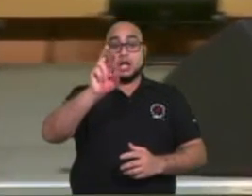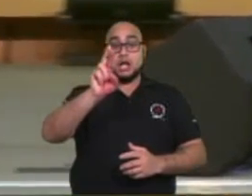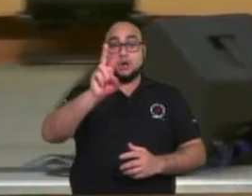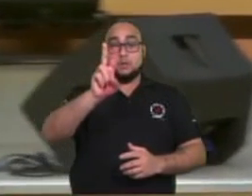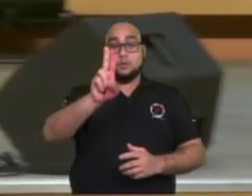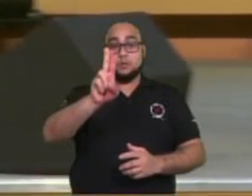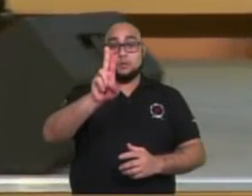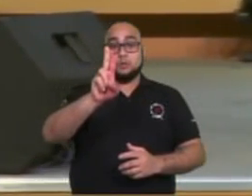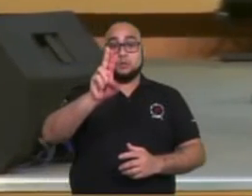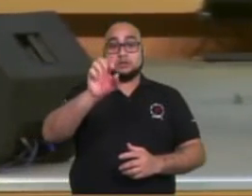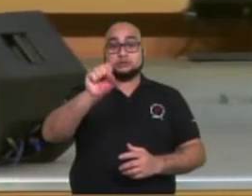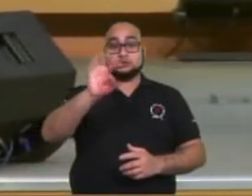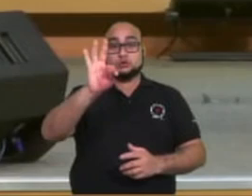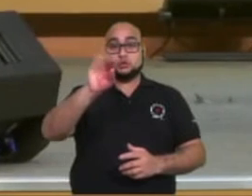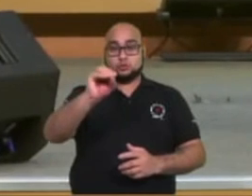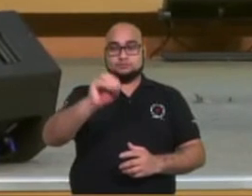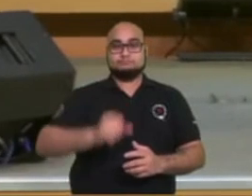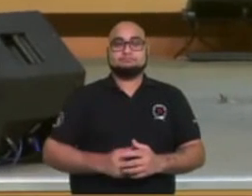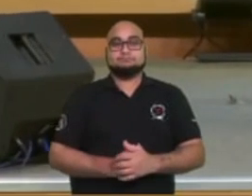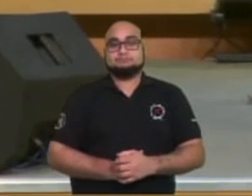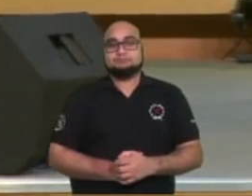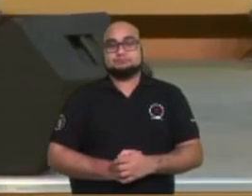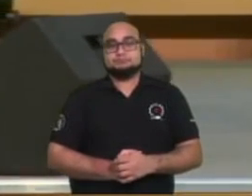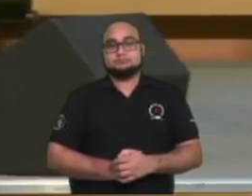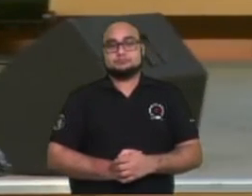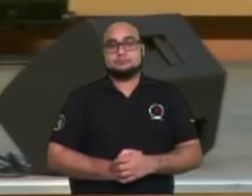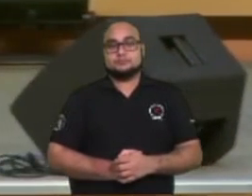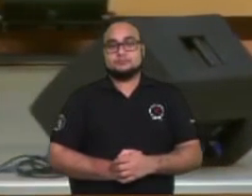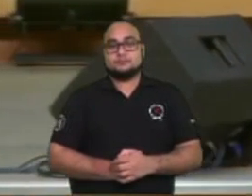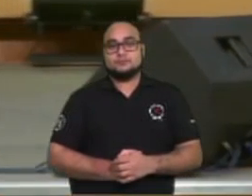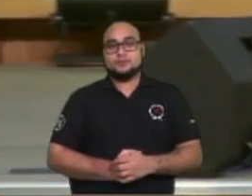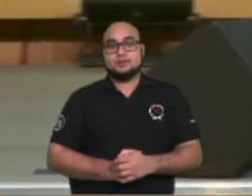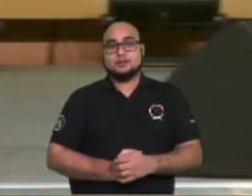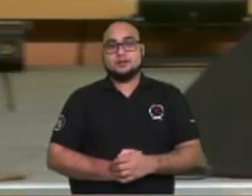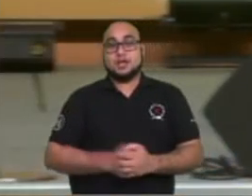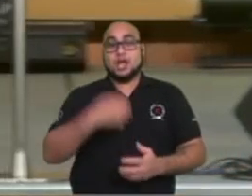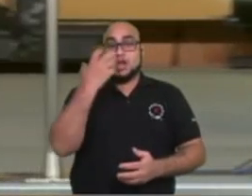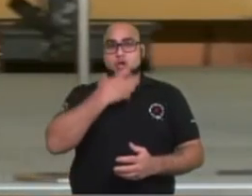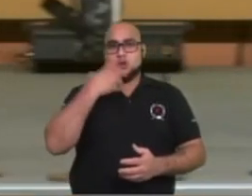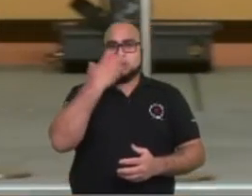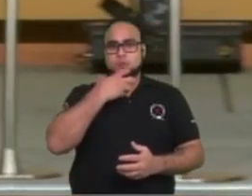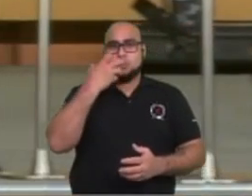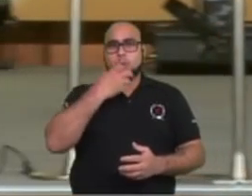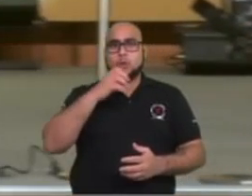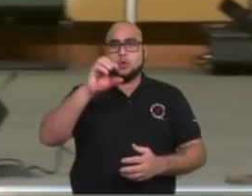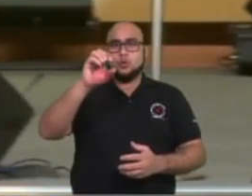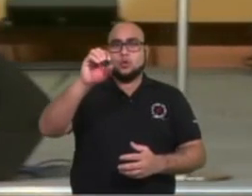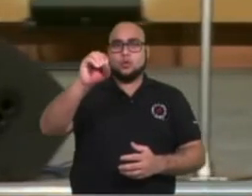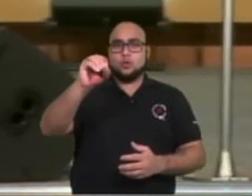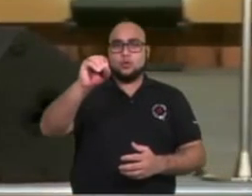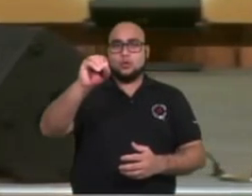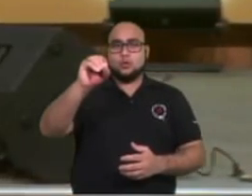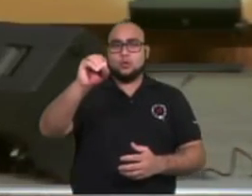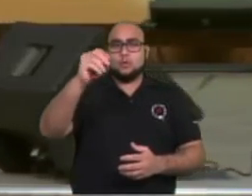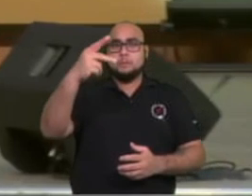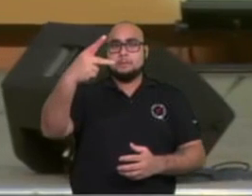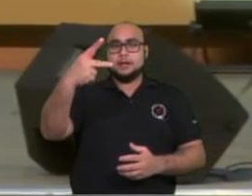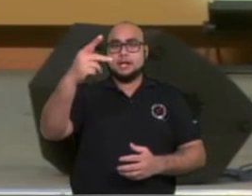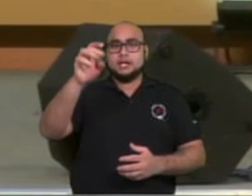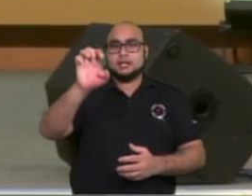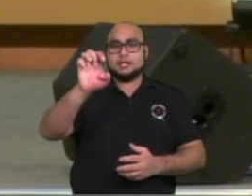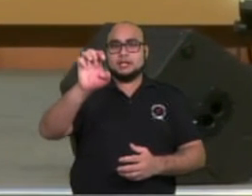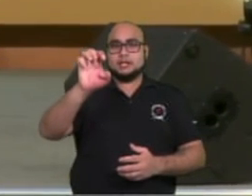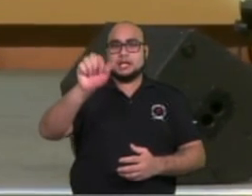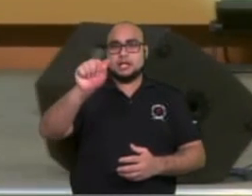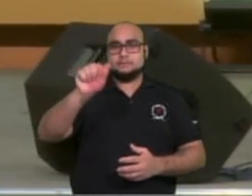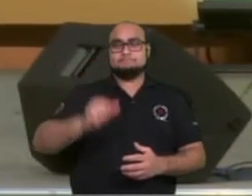considerado um dos maiores cantores de ópera de todo de toda a de toda a humanidade e você sabe o que que o